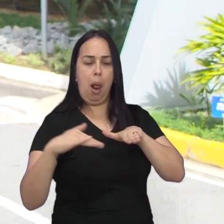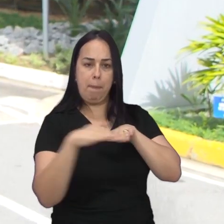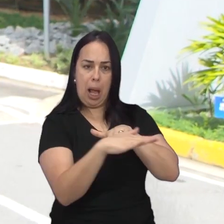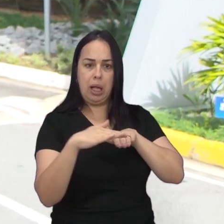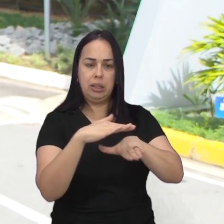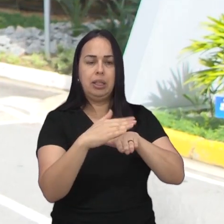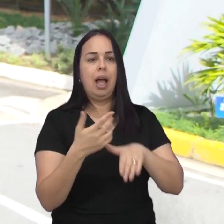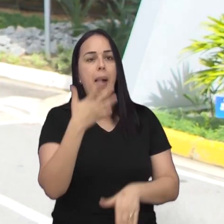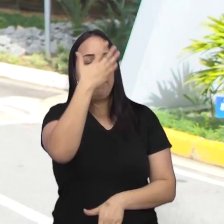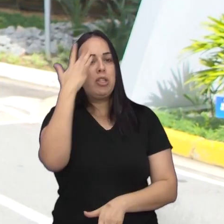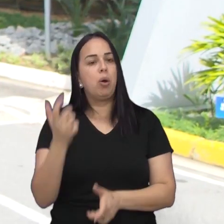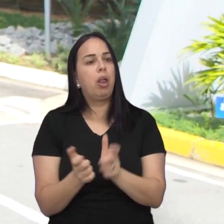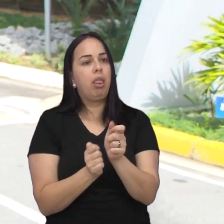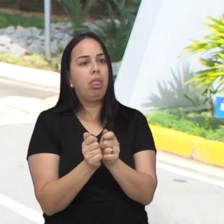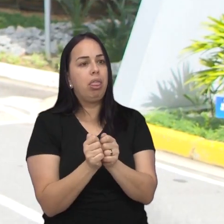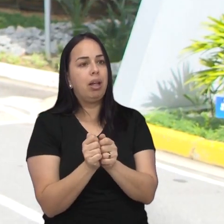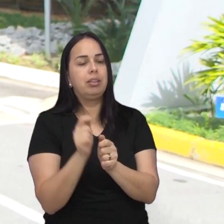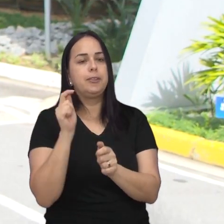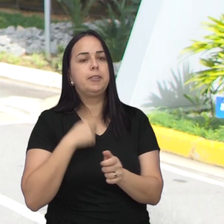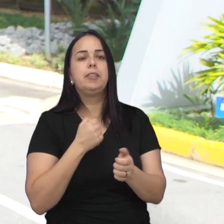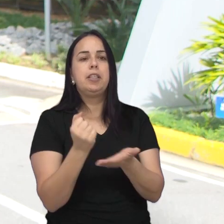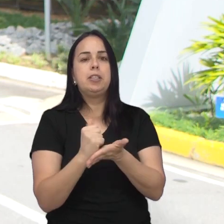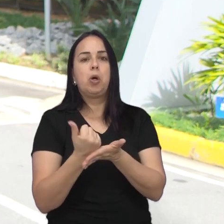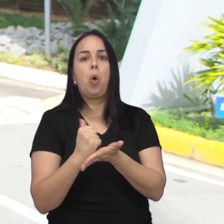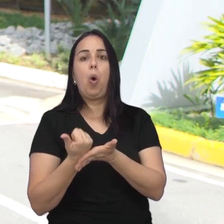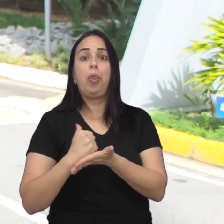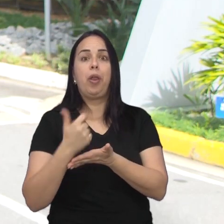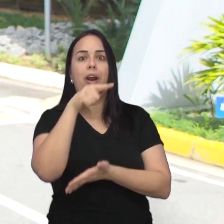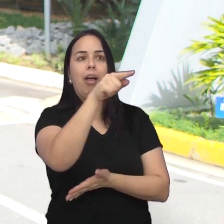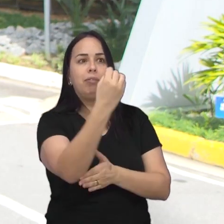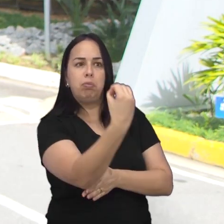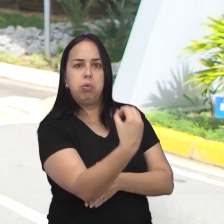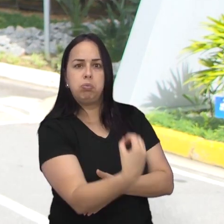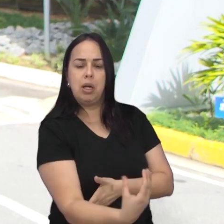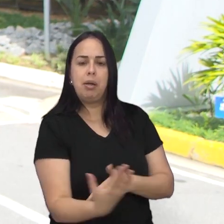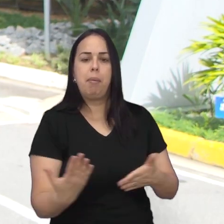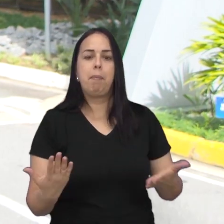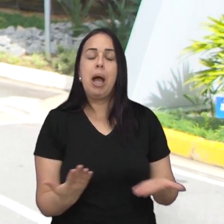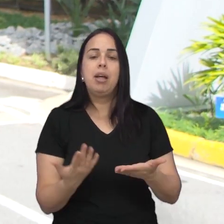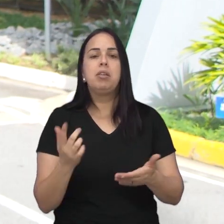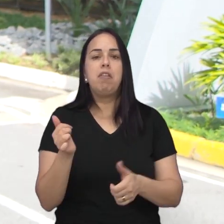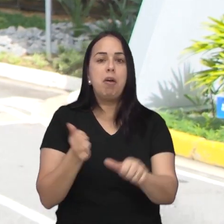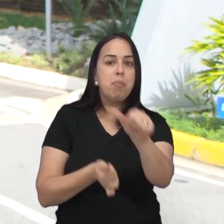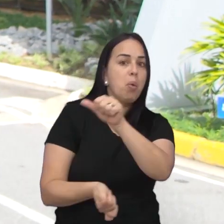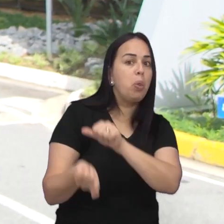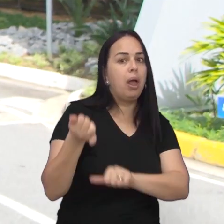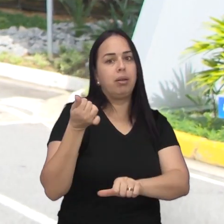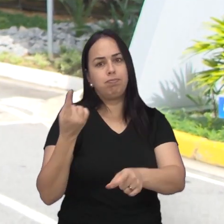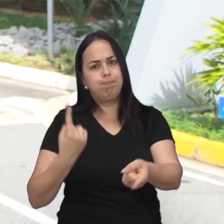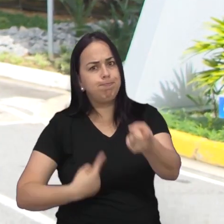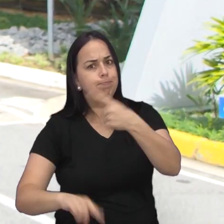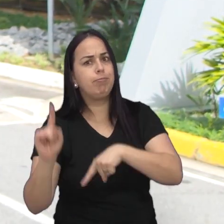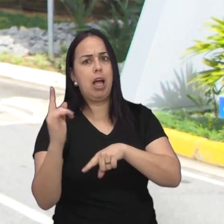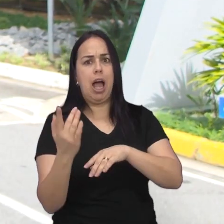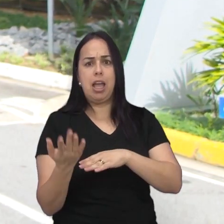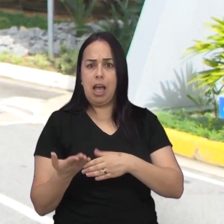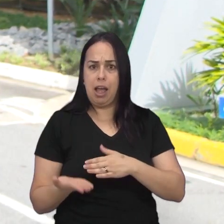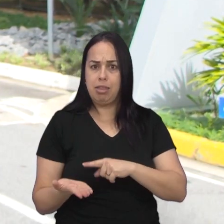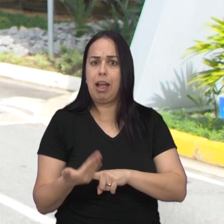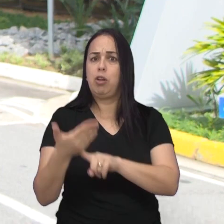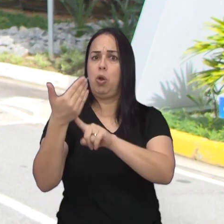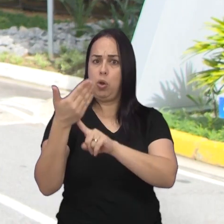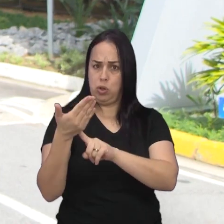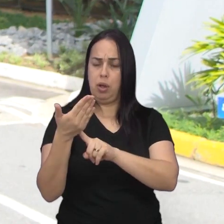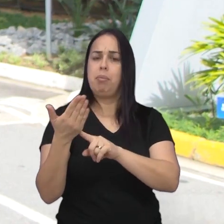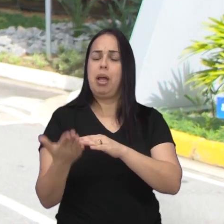forma isolada. Então tinha um controlador e cada controlador ele tinha uma operação específica para cada cruzamento. A partir do tempo a gente foi evoluindo com algumas tecnologias,